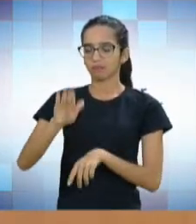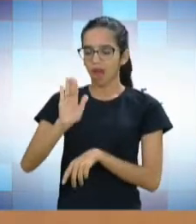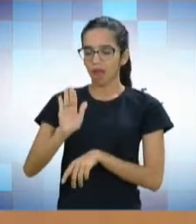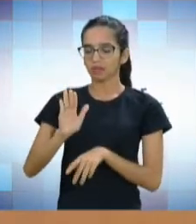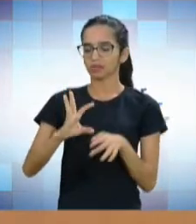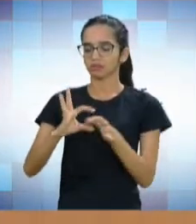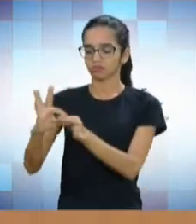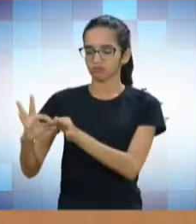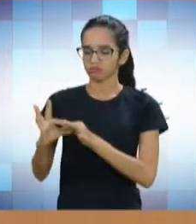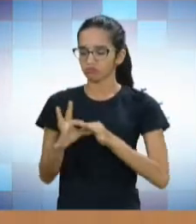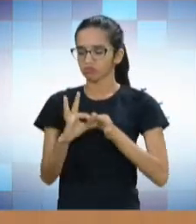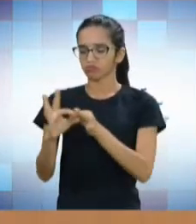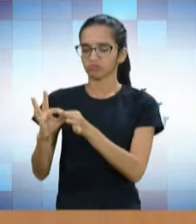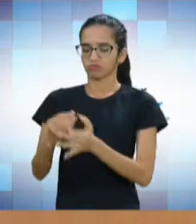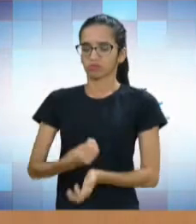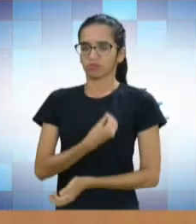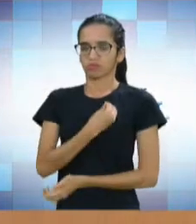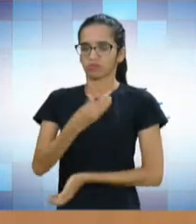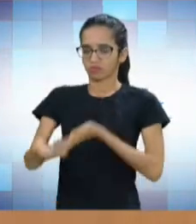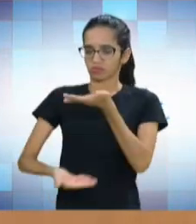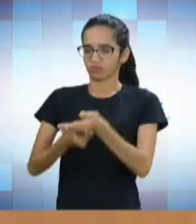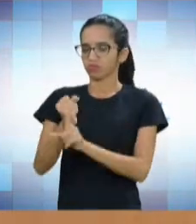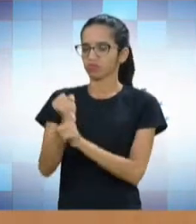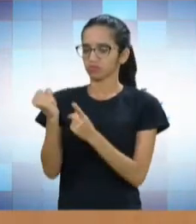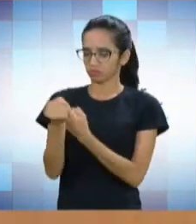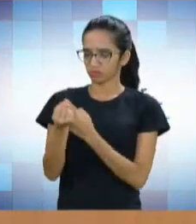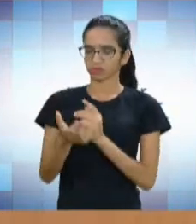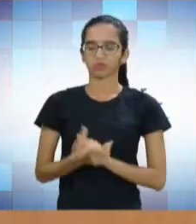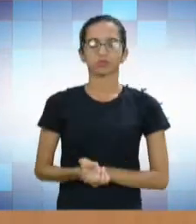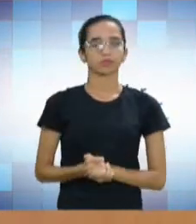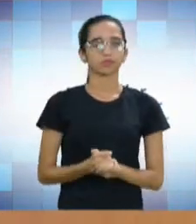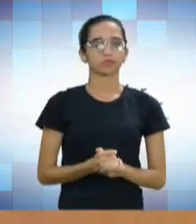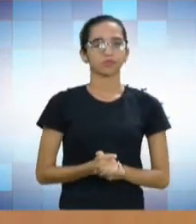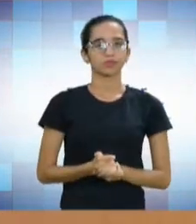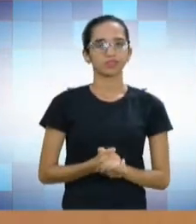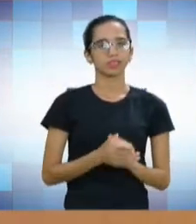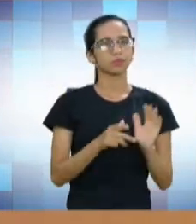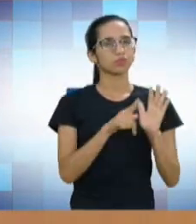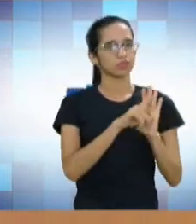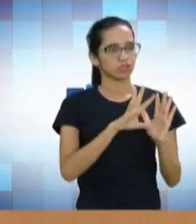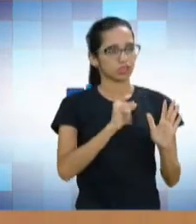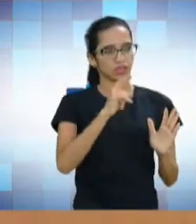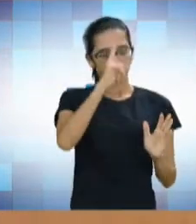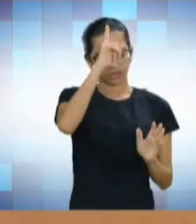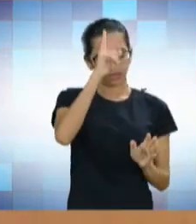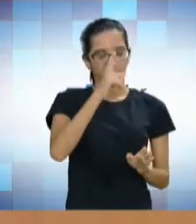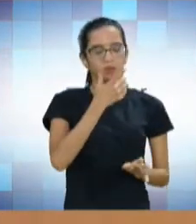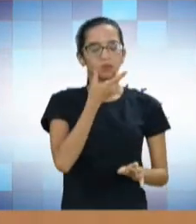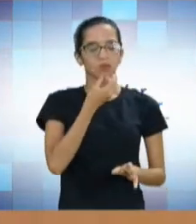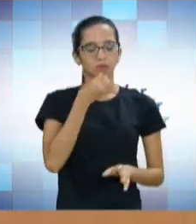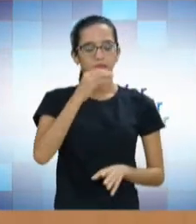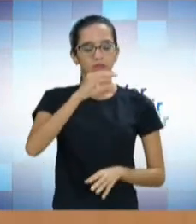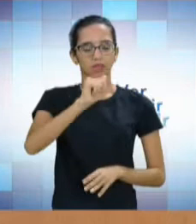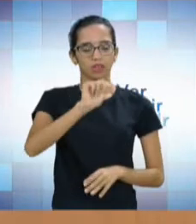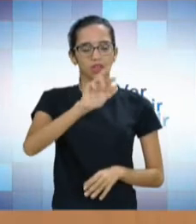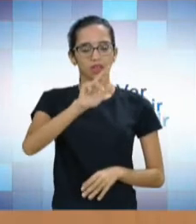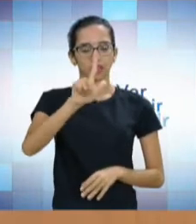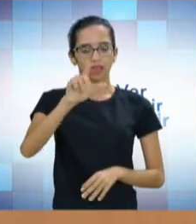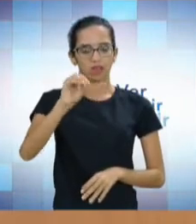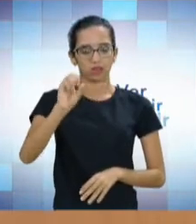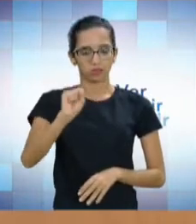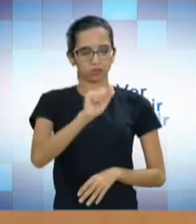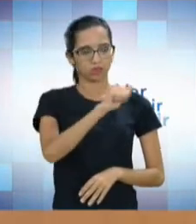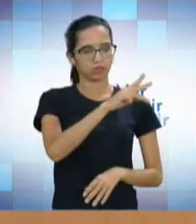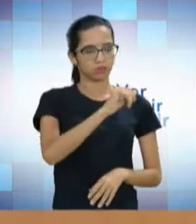de tessitura de convivência humana esse projeto foi idéia do carlos amorim assim quando